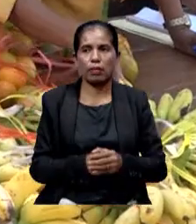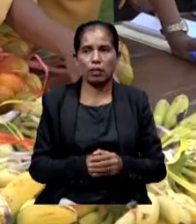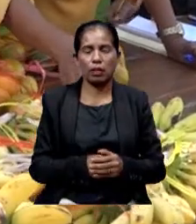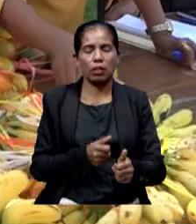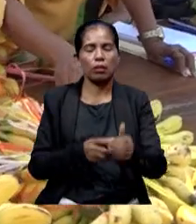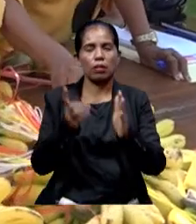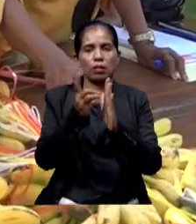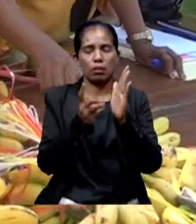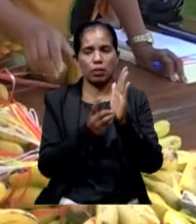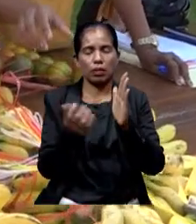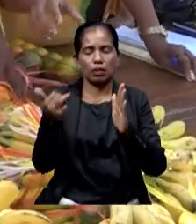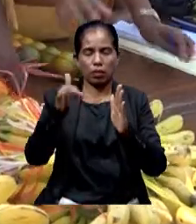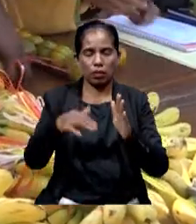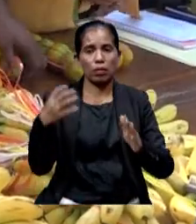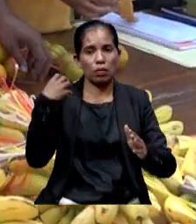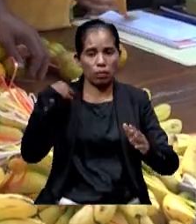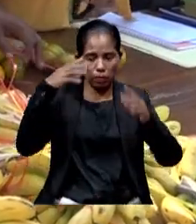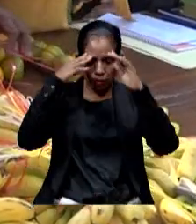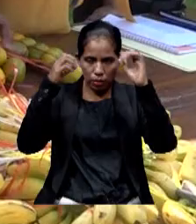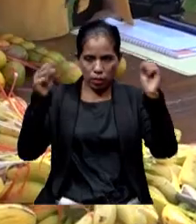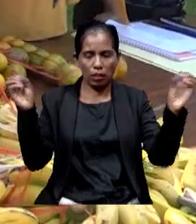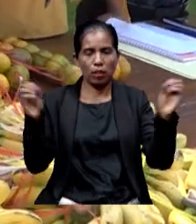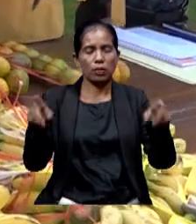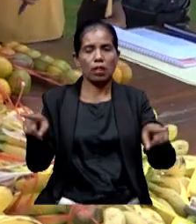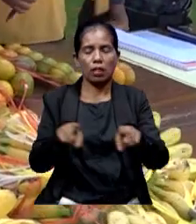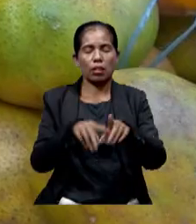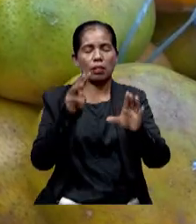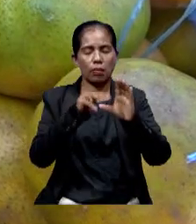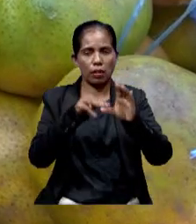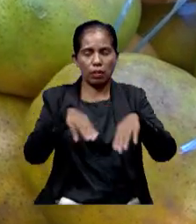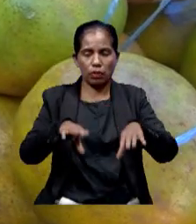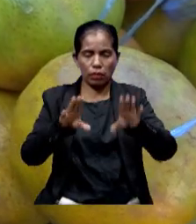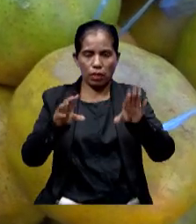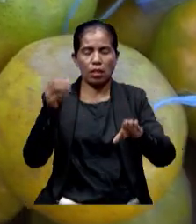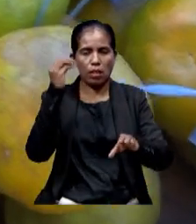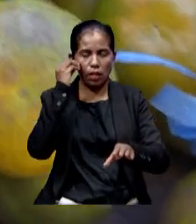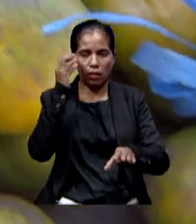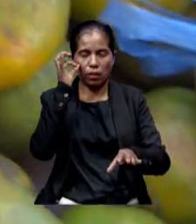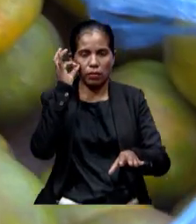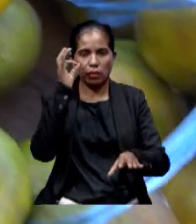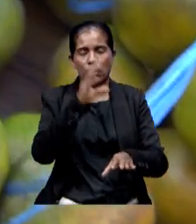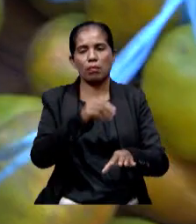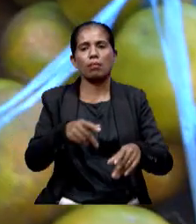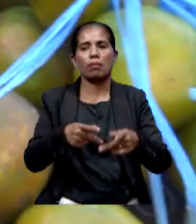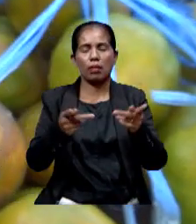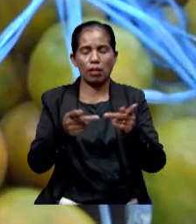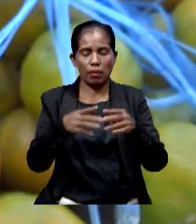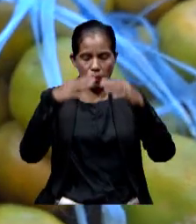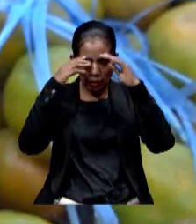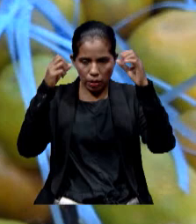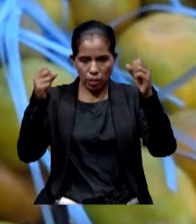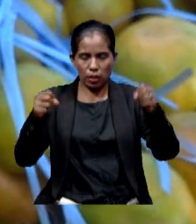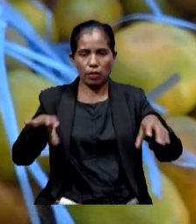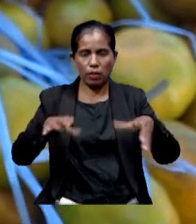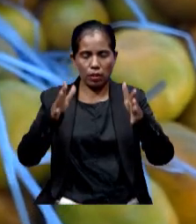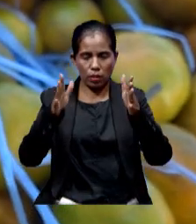deputado Sira, Palácio Presidente, Laos Mercado atau Faan Aifuan, mai be Palácio ba Presidente no funcionário